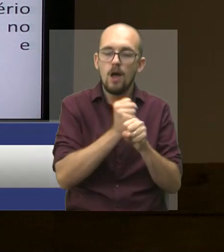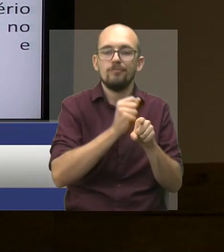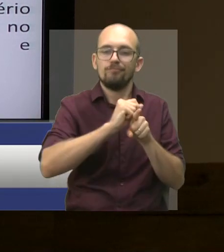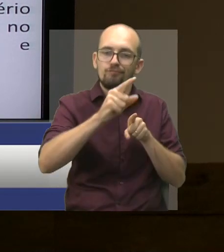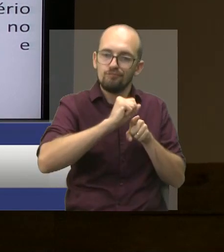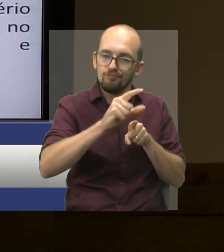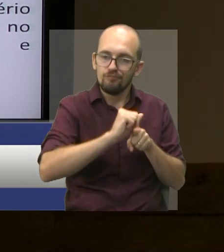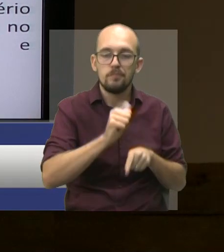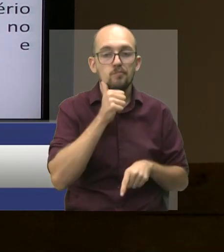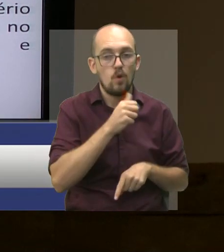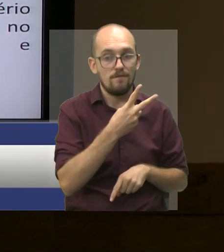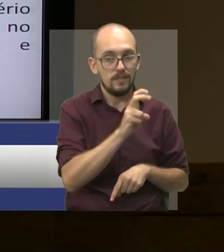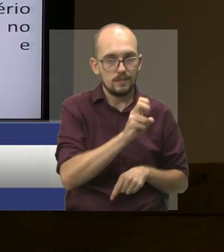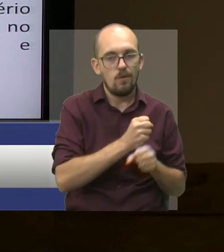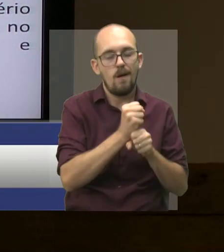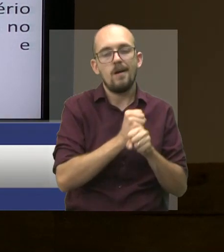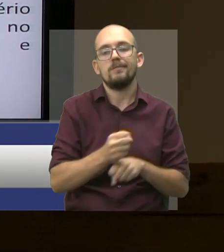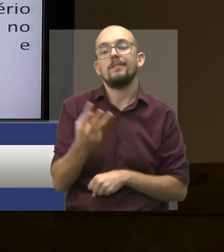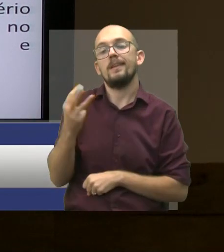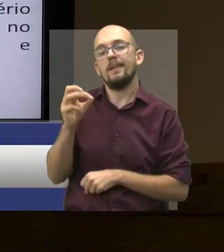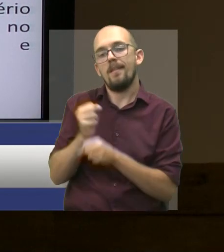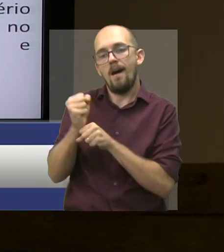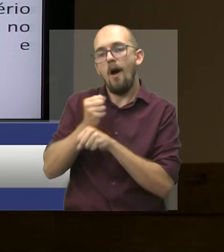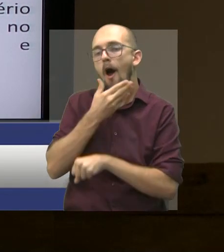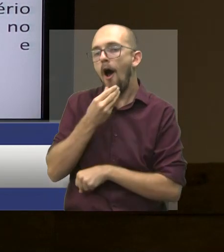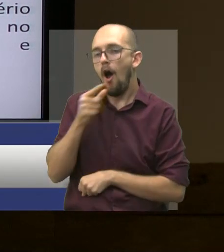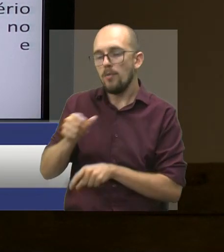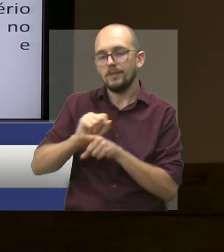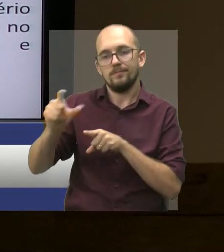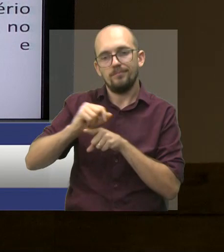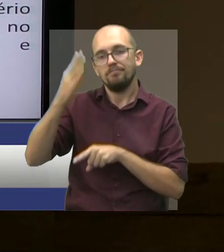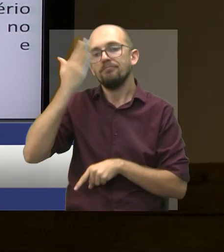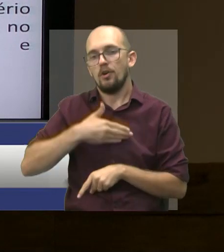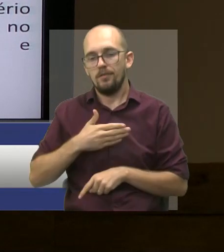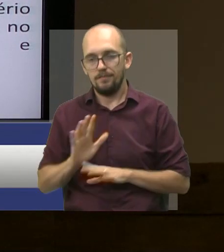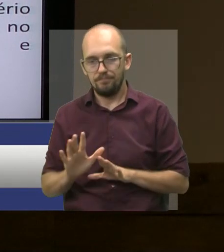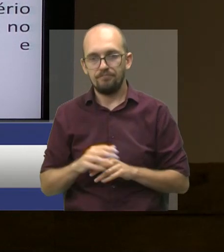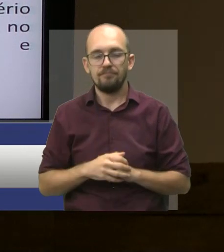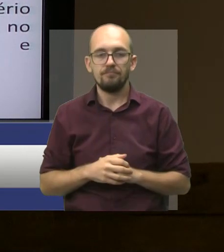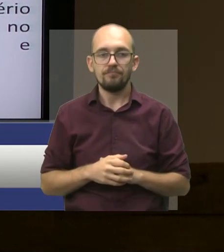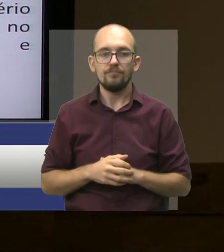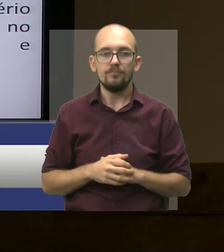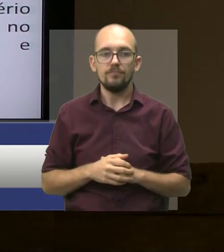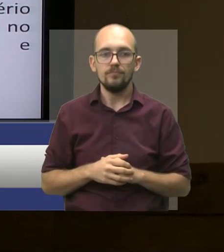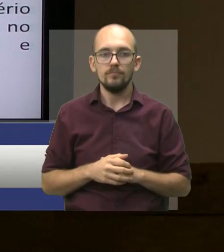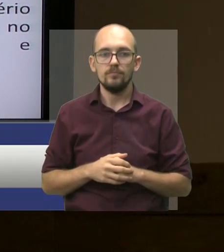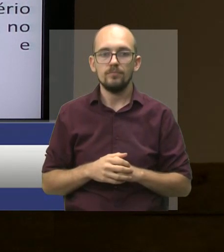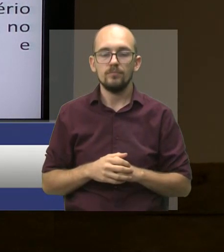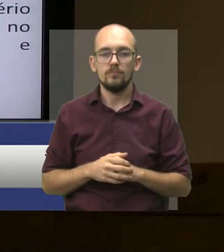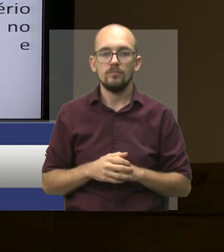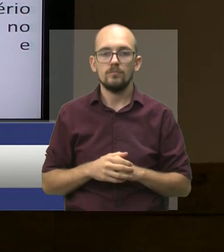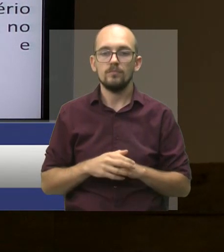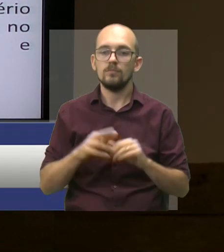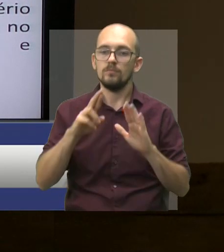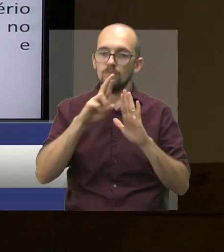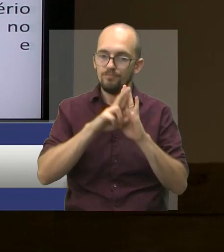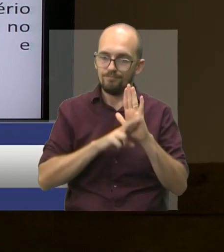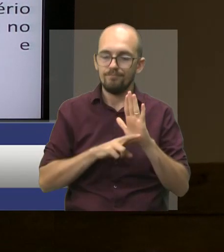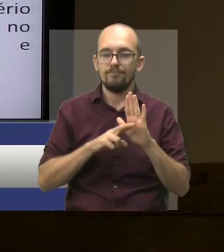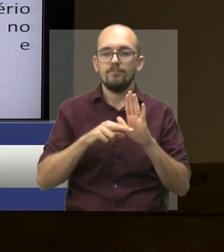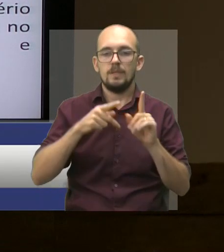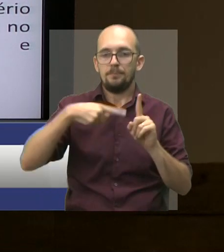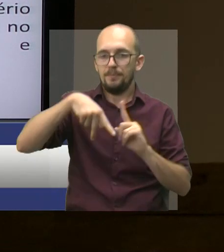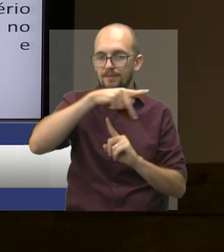contribuição da mulher e 30 anos do homem. A aplicação do fator previdenciário para essas